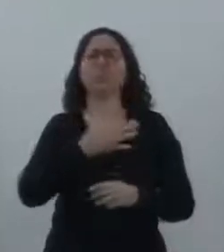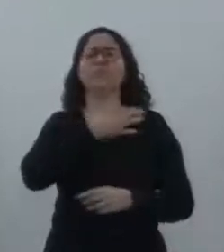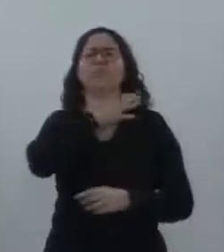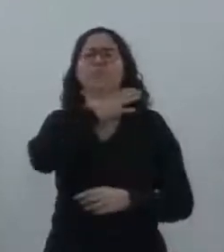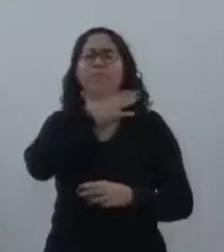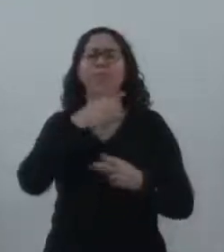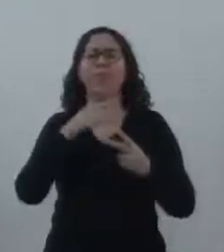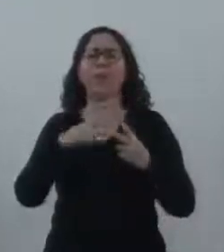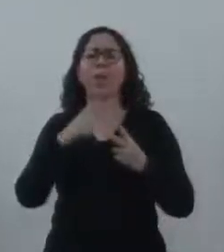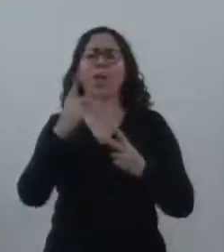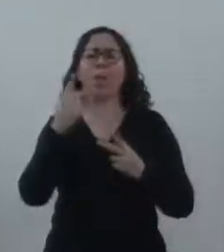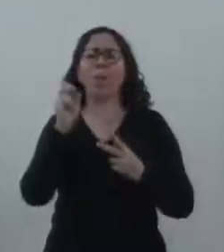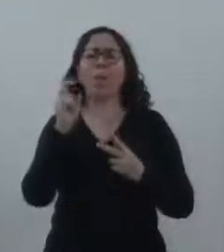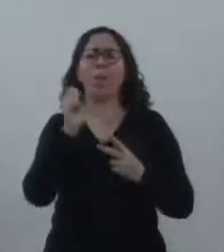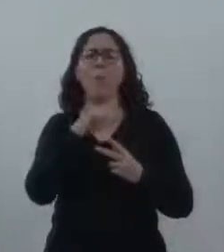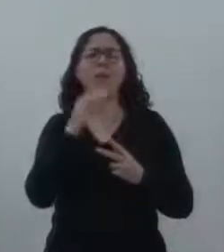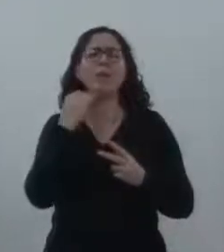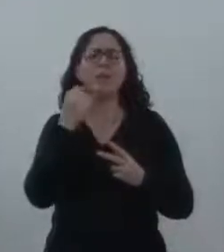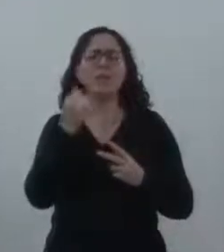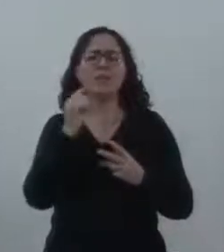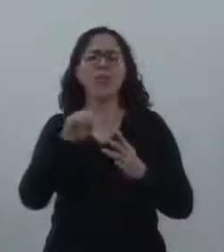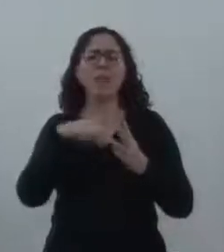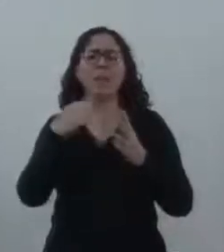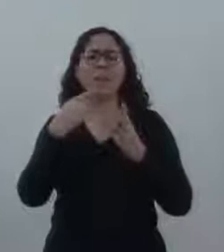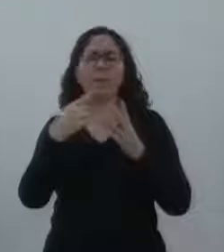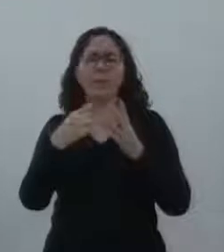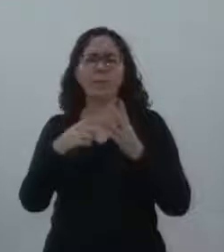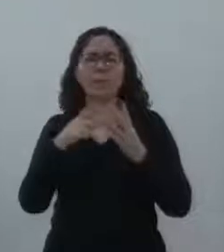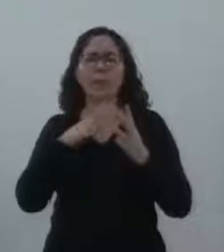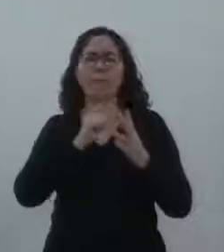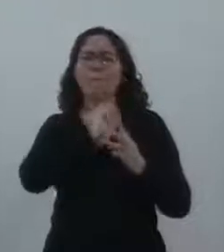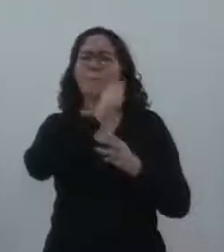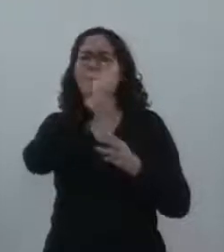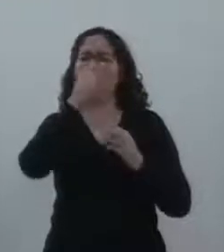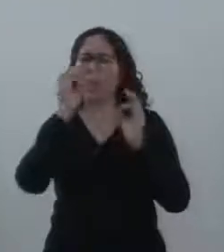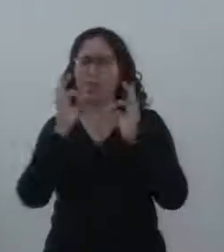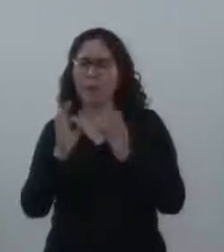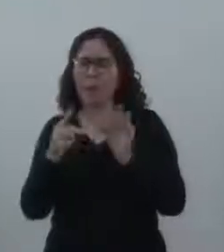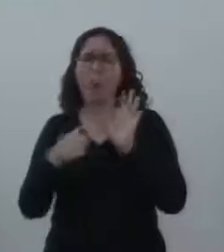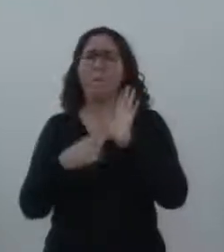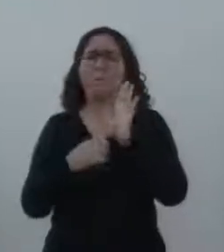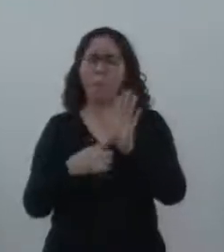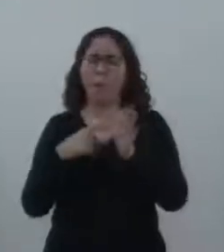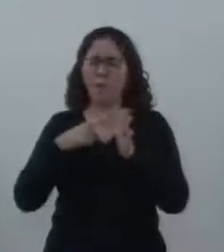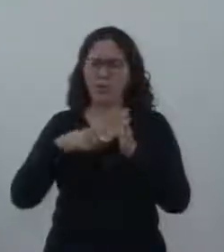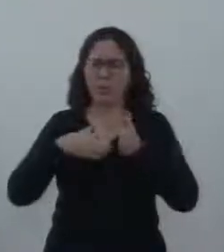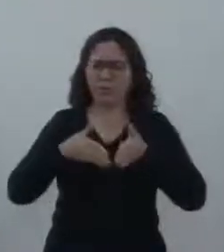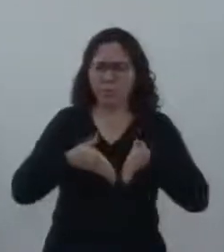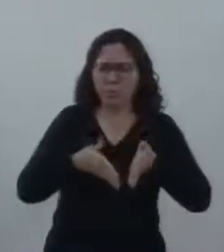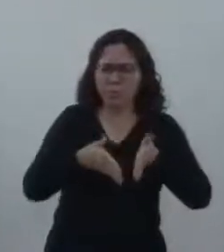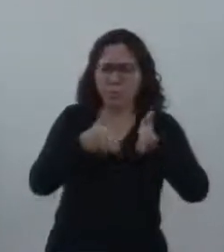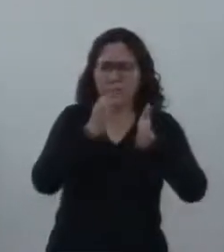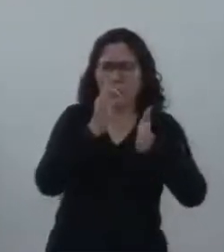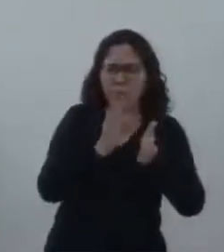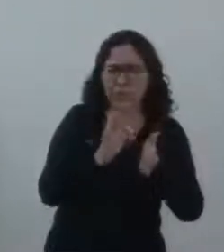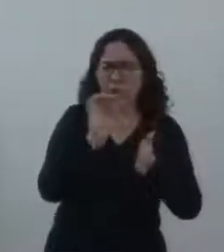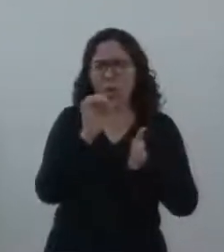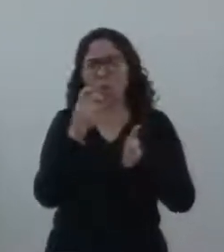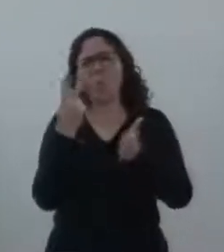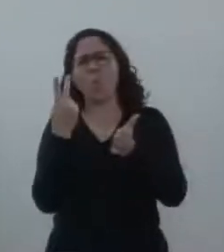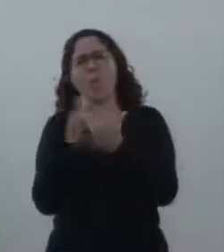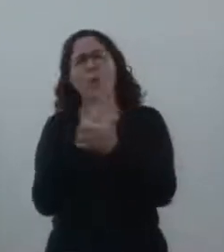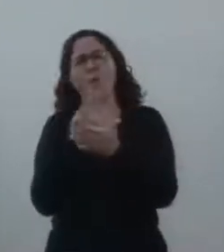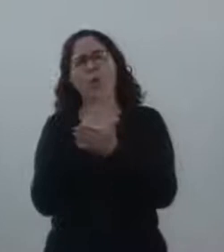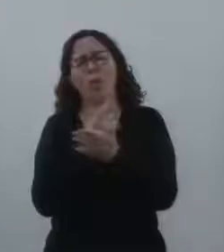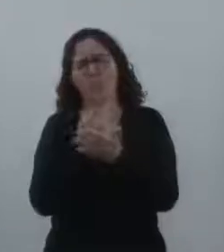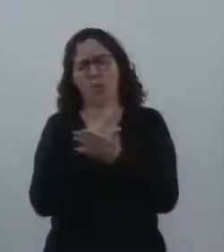poupança corrente e o índice de liquidez, ele reflete o quanto a gestão está no caminho certo ou não. Então, é